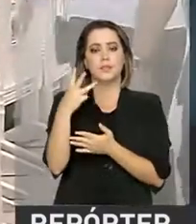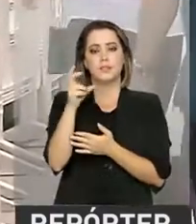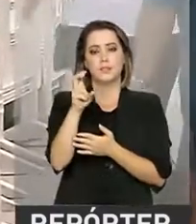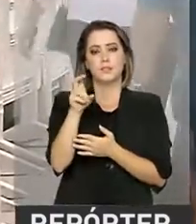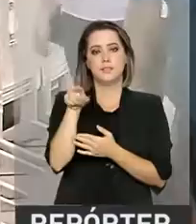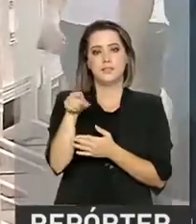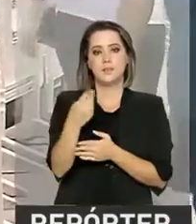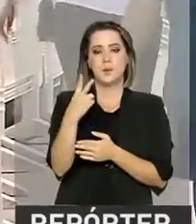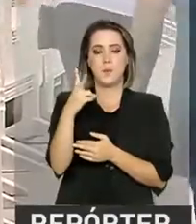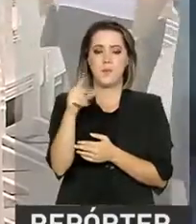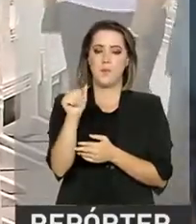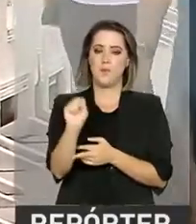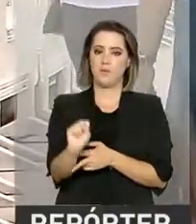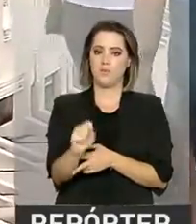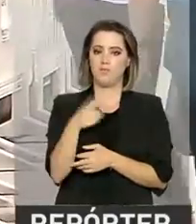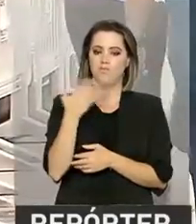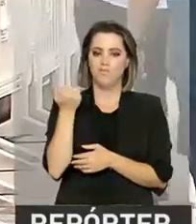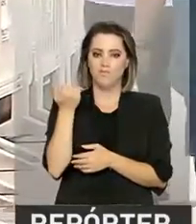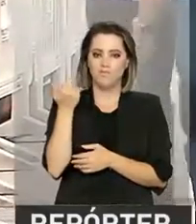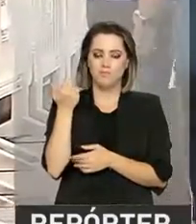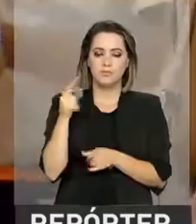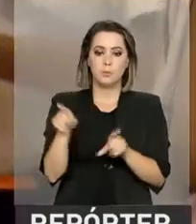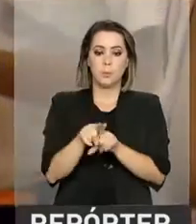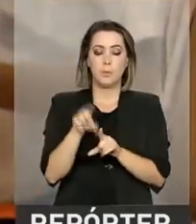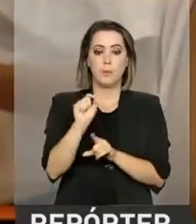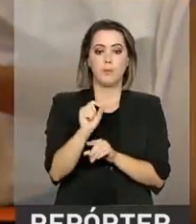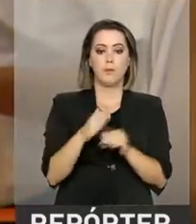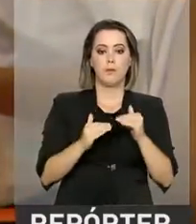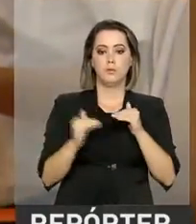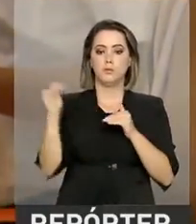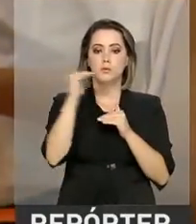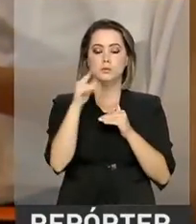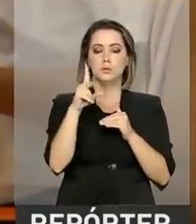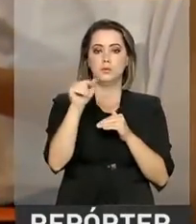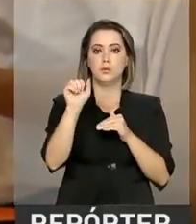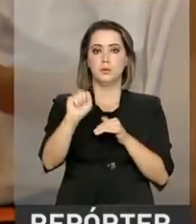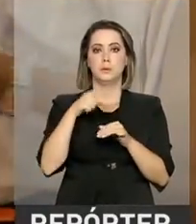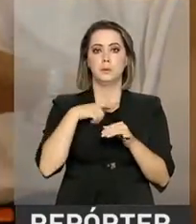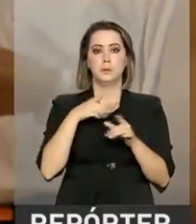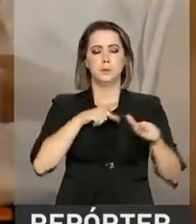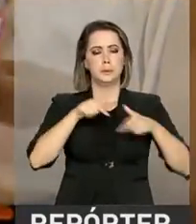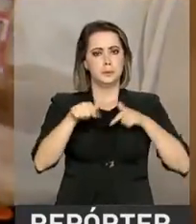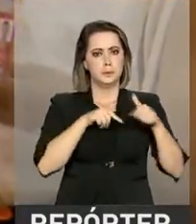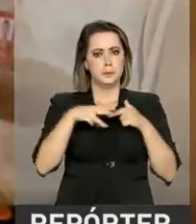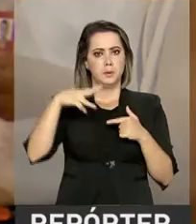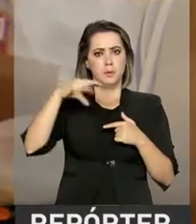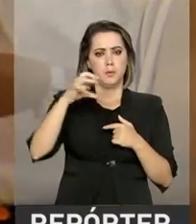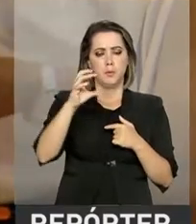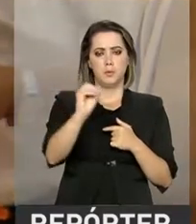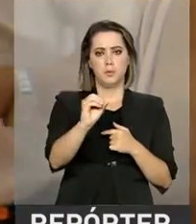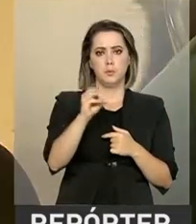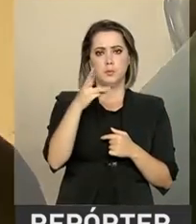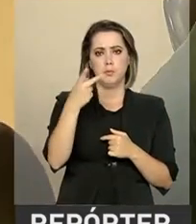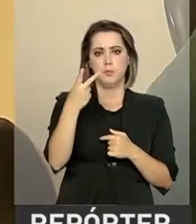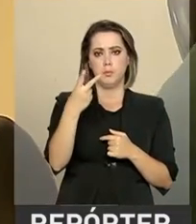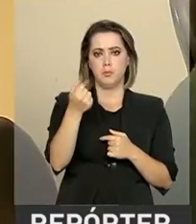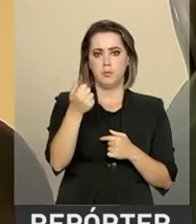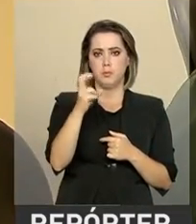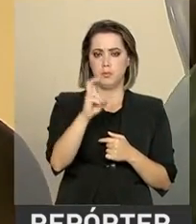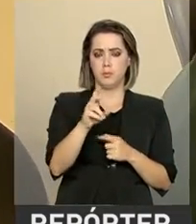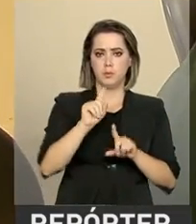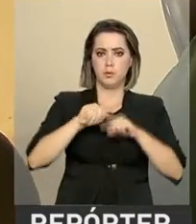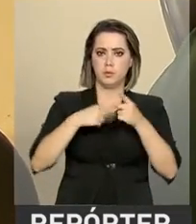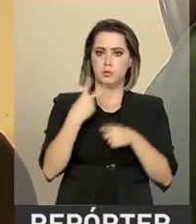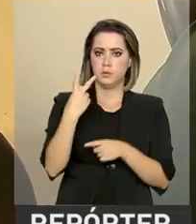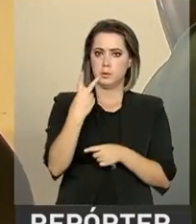Fazia tempo. A última vez que o Brasil teve crescimento no número de vagas de emprego formal foi em março de 2015. Mas depois